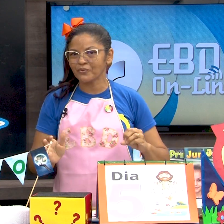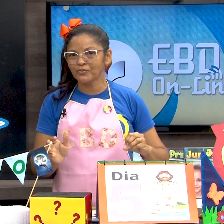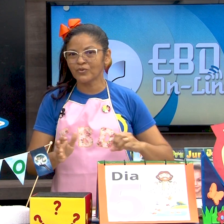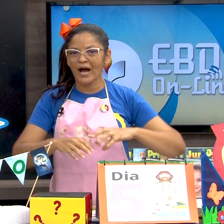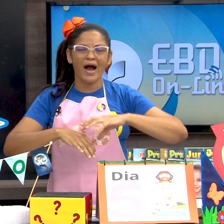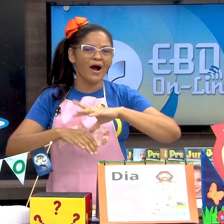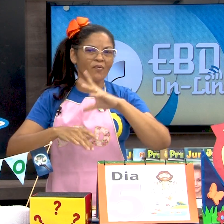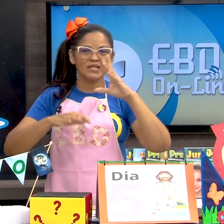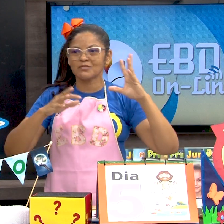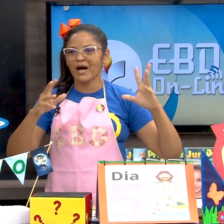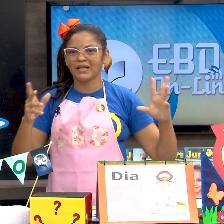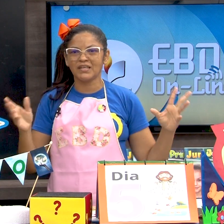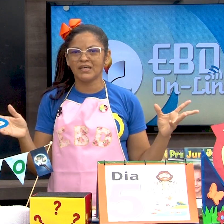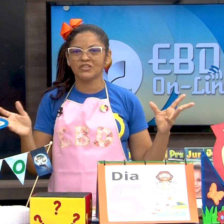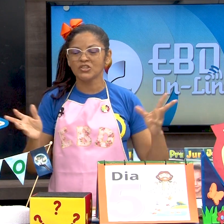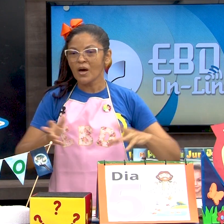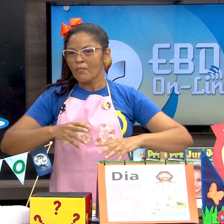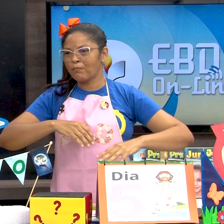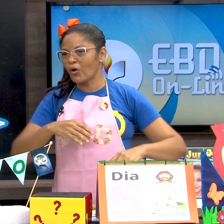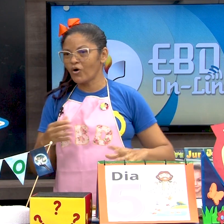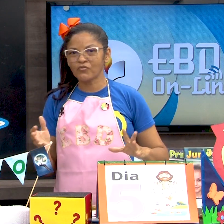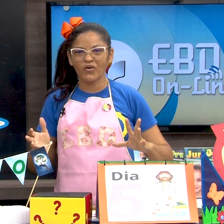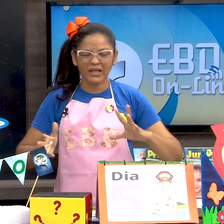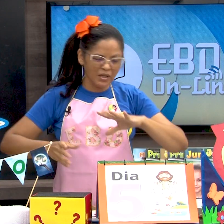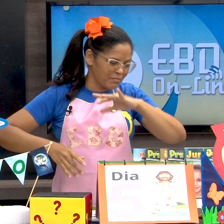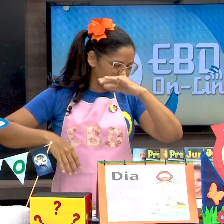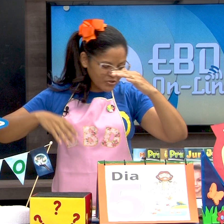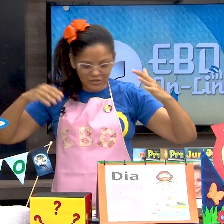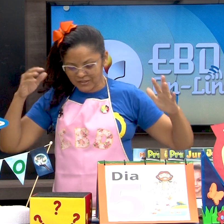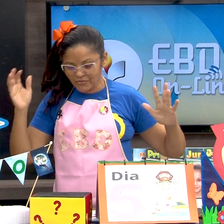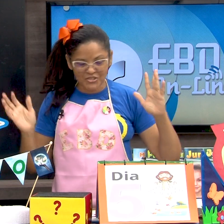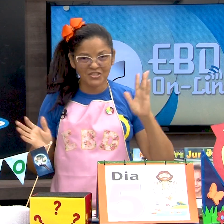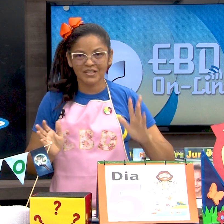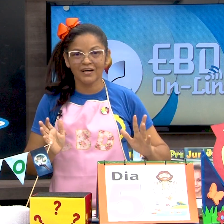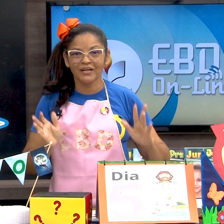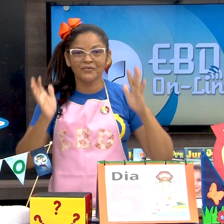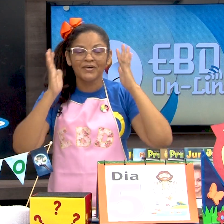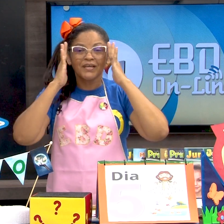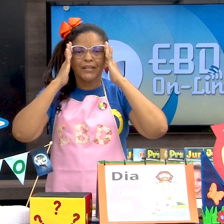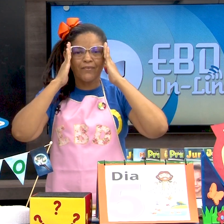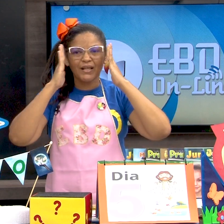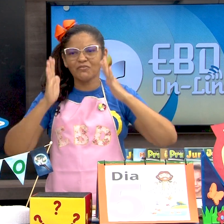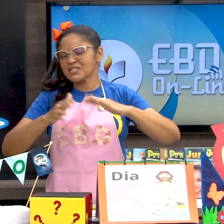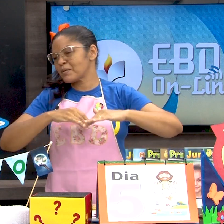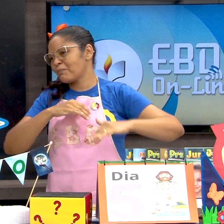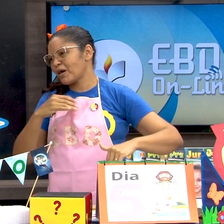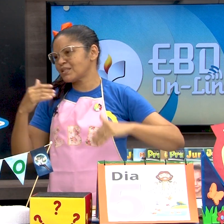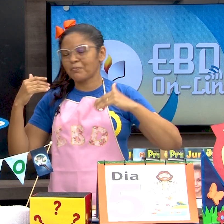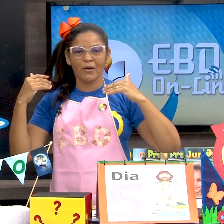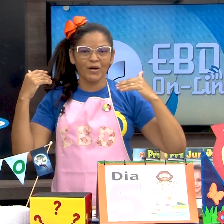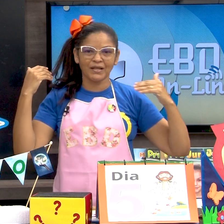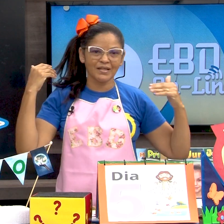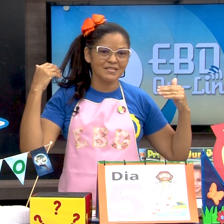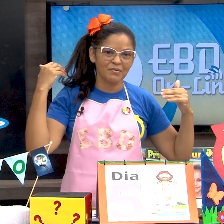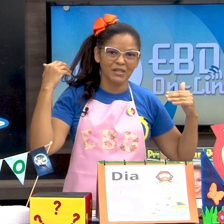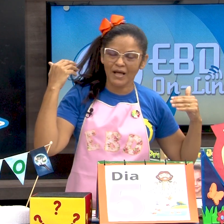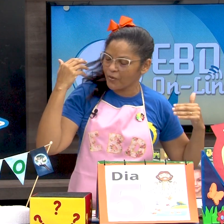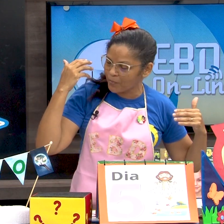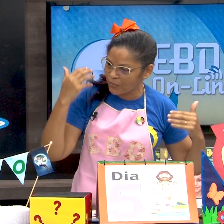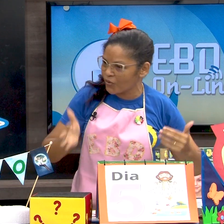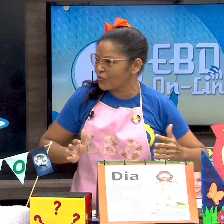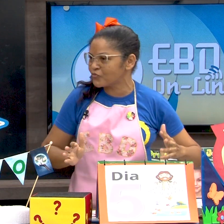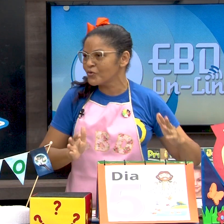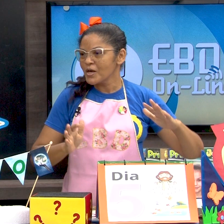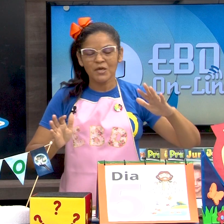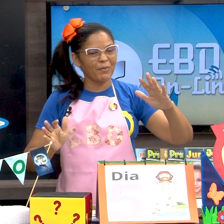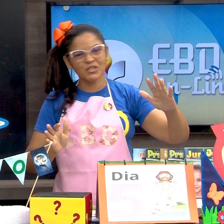tartaruga algas marinhas povo aquele bicho tão estranho então ali você pede para uma criança imitar